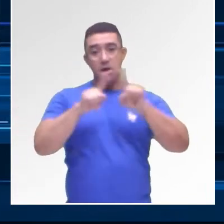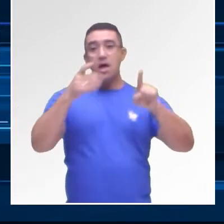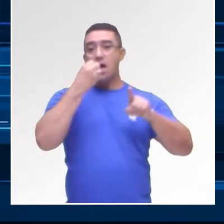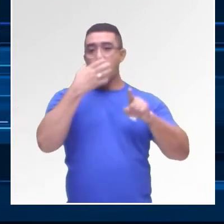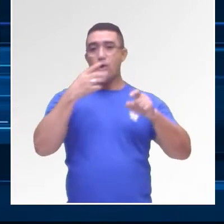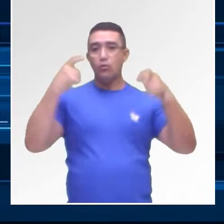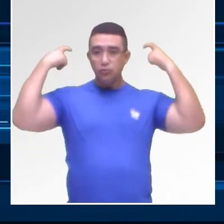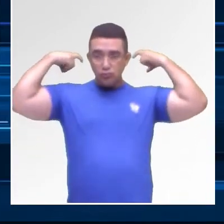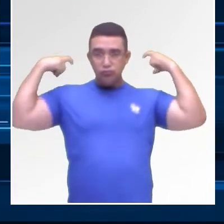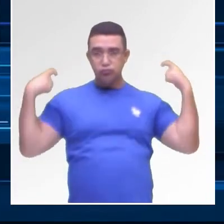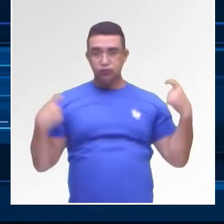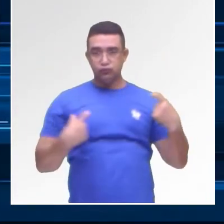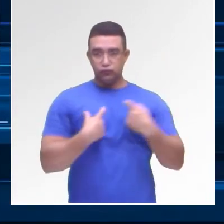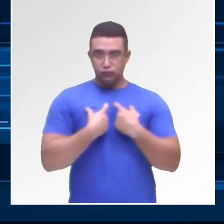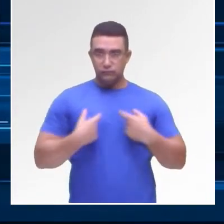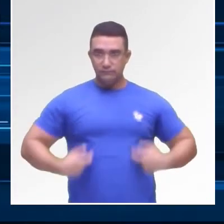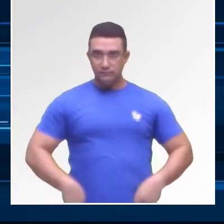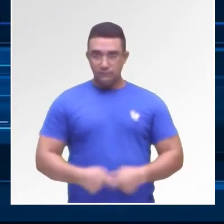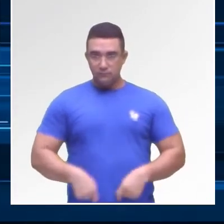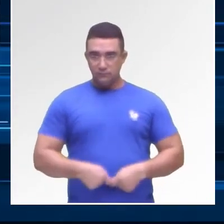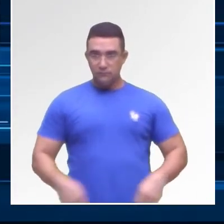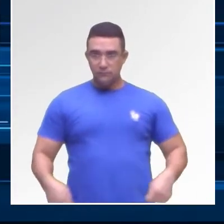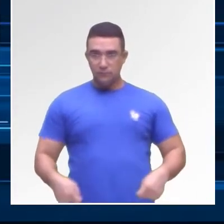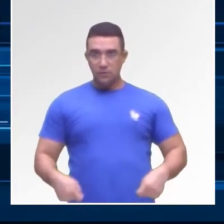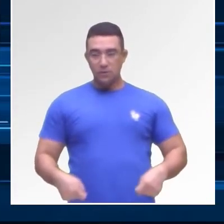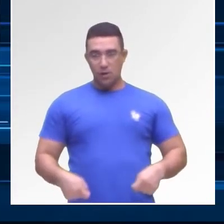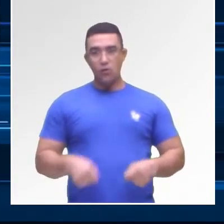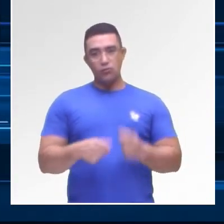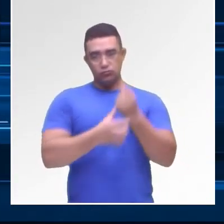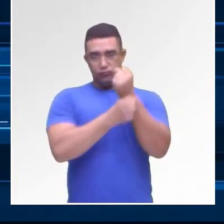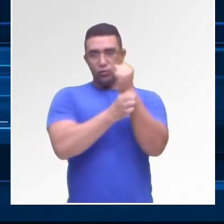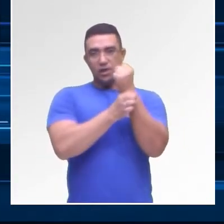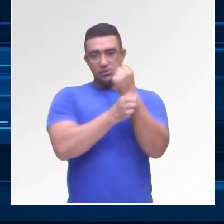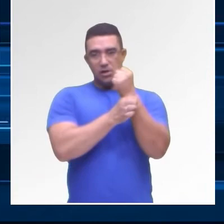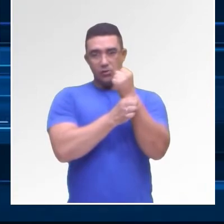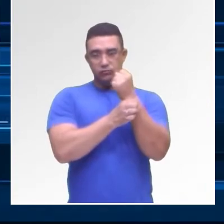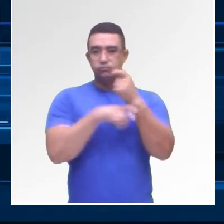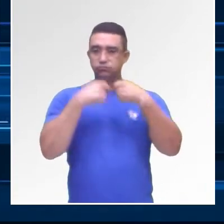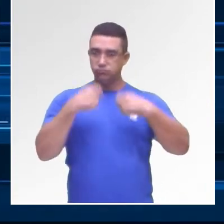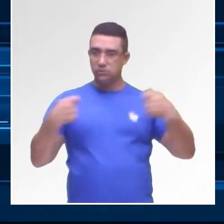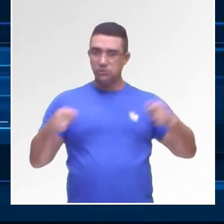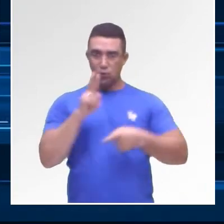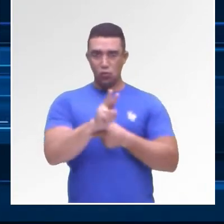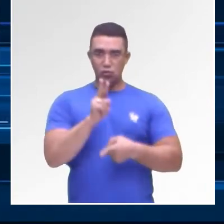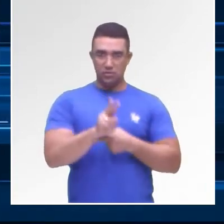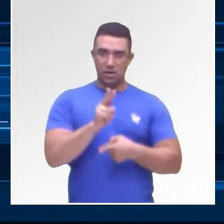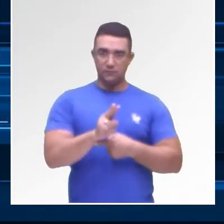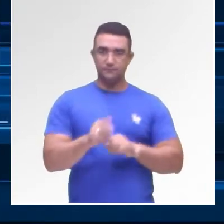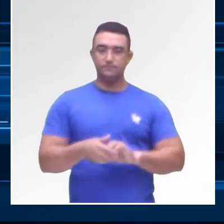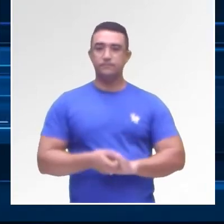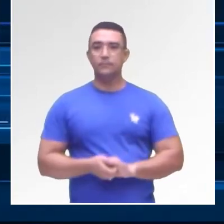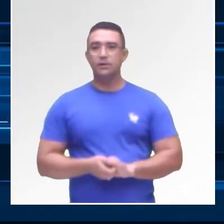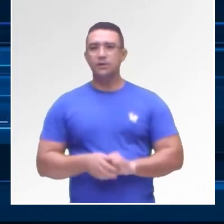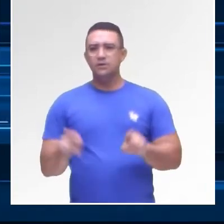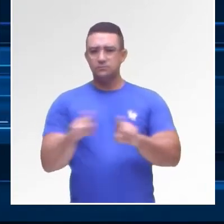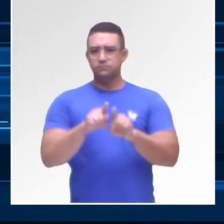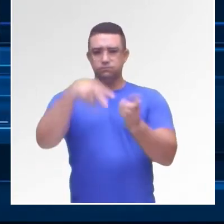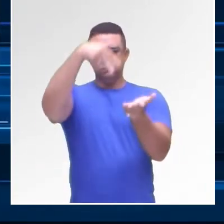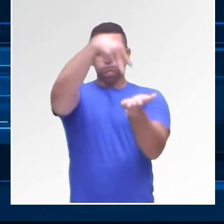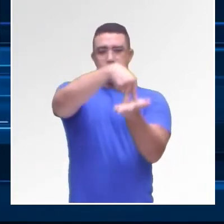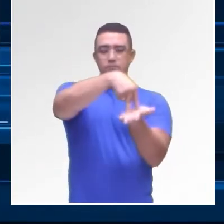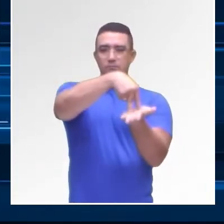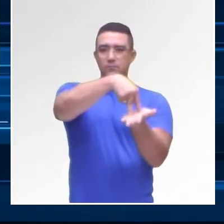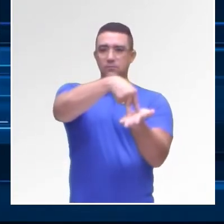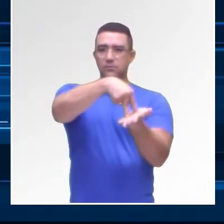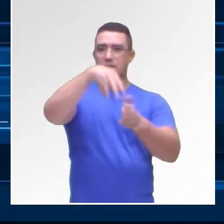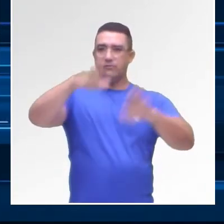flutuador, certo? Para medidas de segurança. Outra medida de segurança também é que na prancha sempre vem aqui